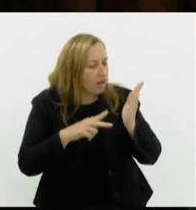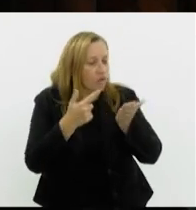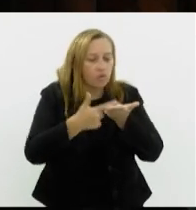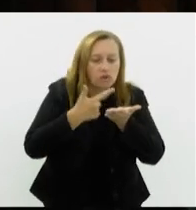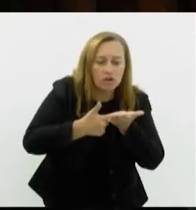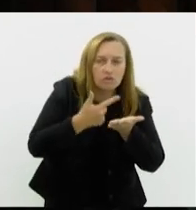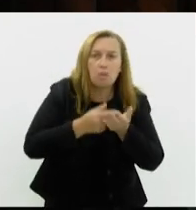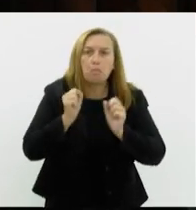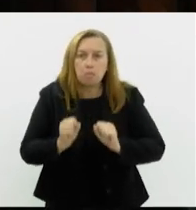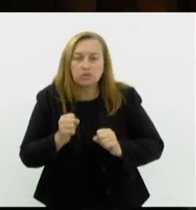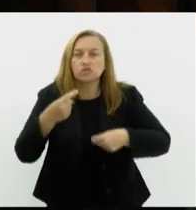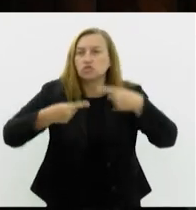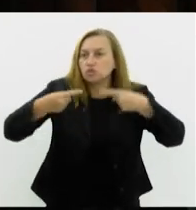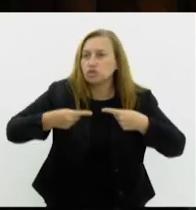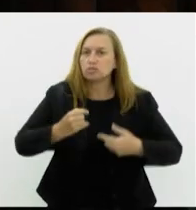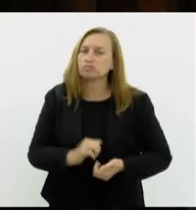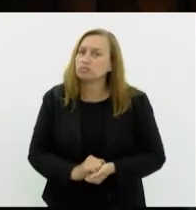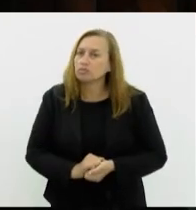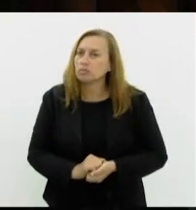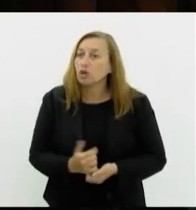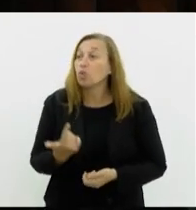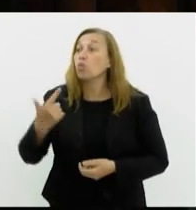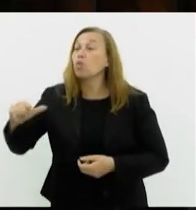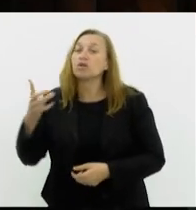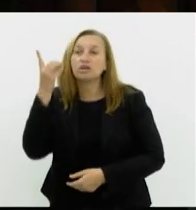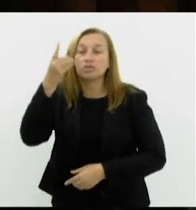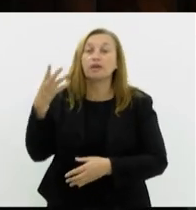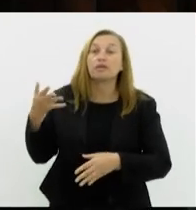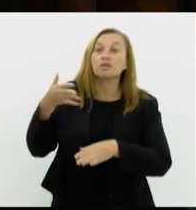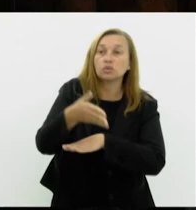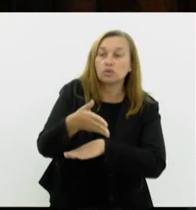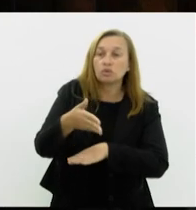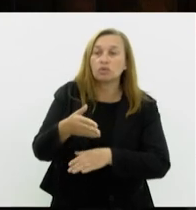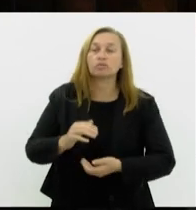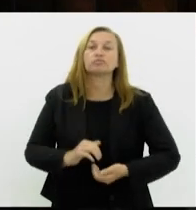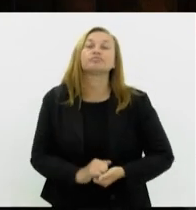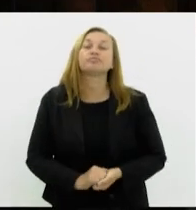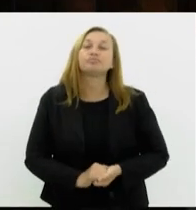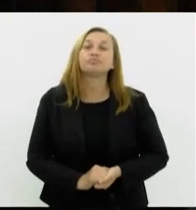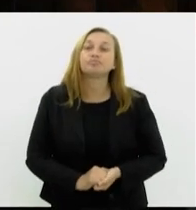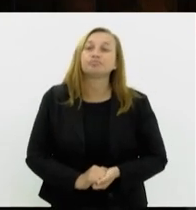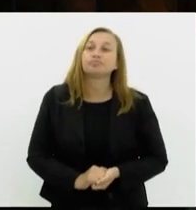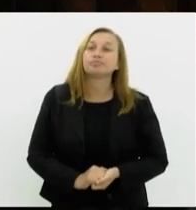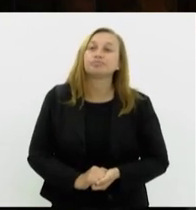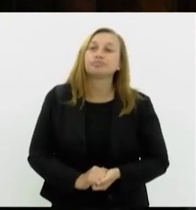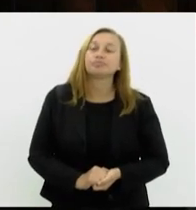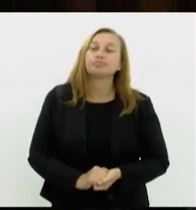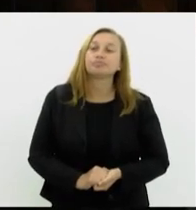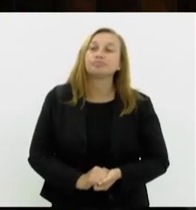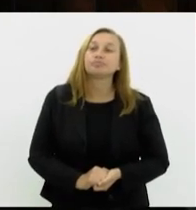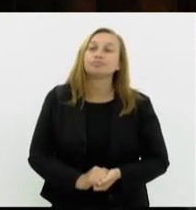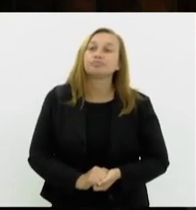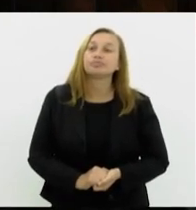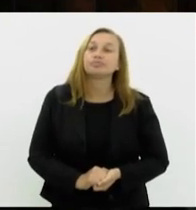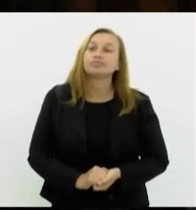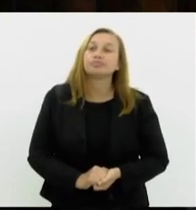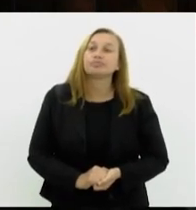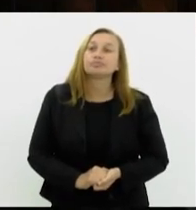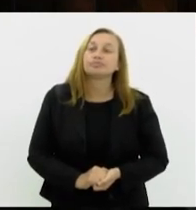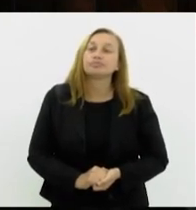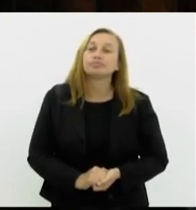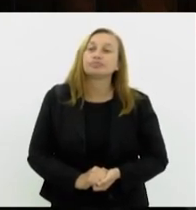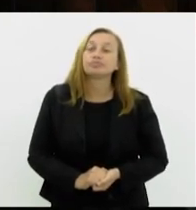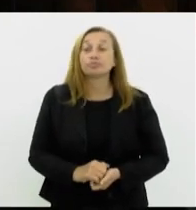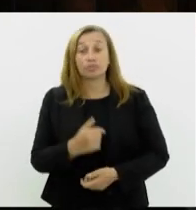discutir. Um outro deputado entrou, etc. E aí,